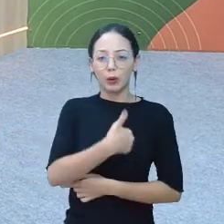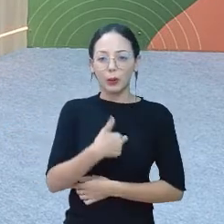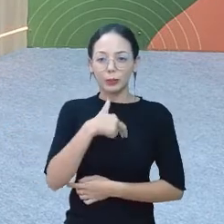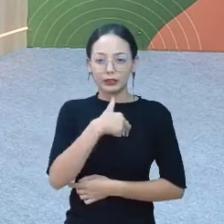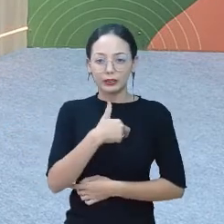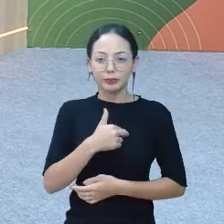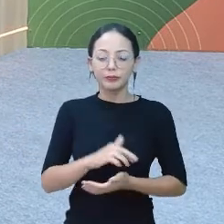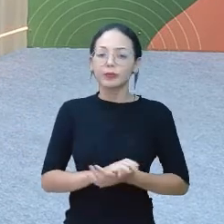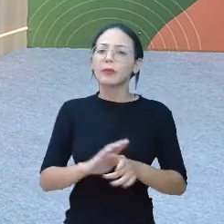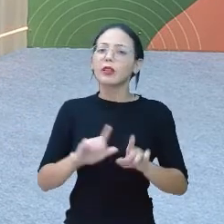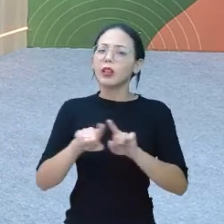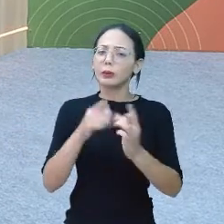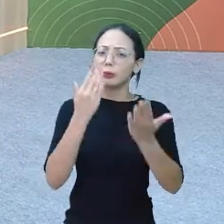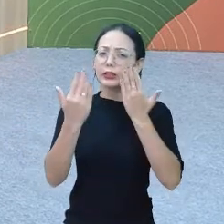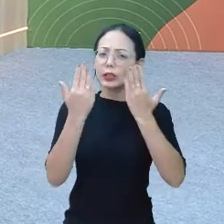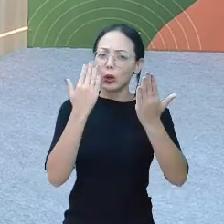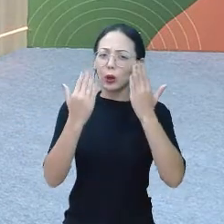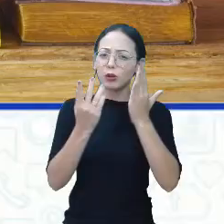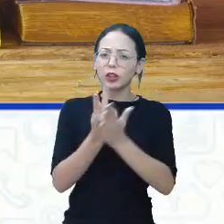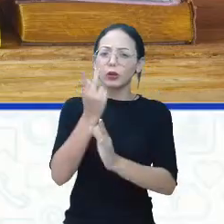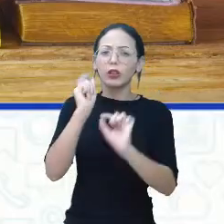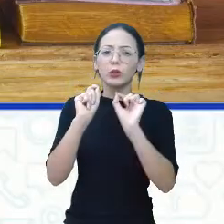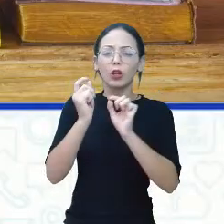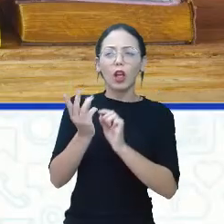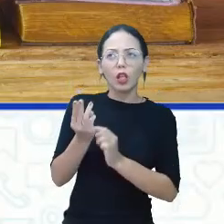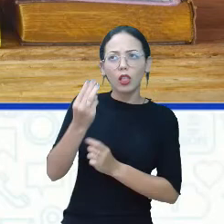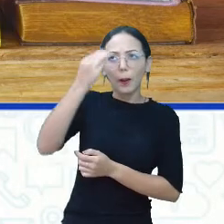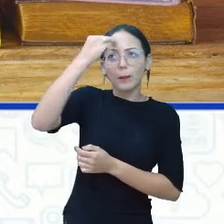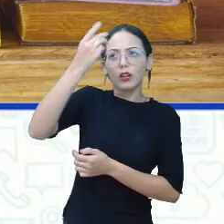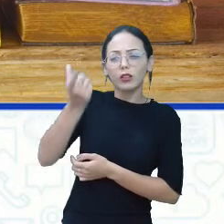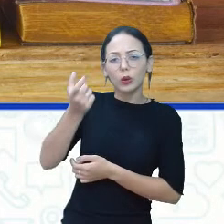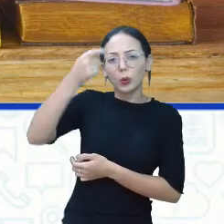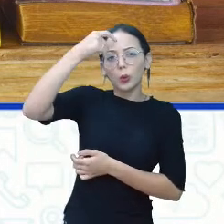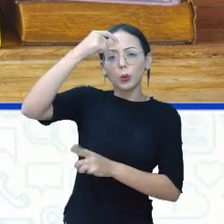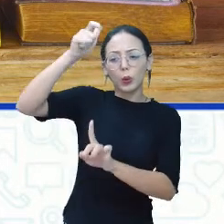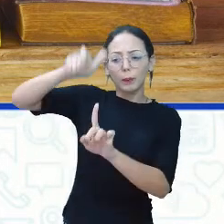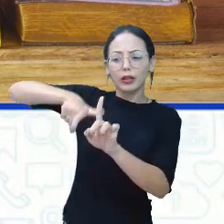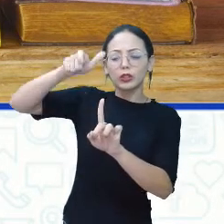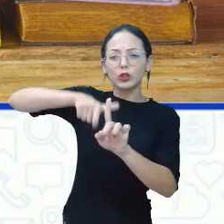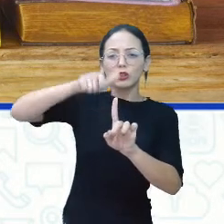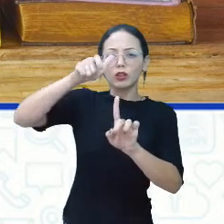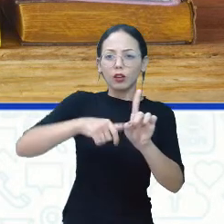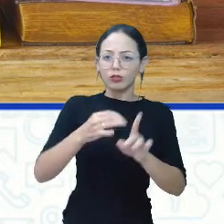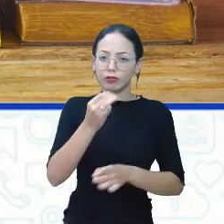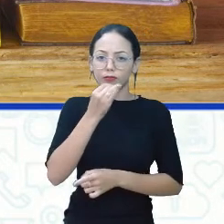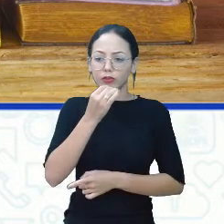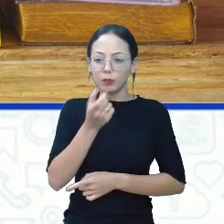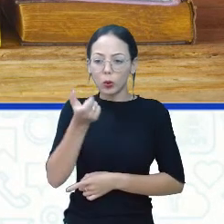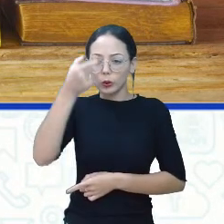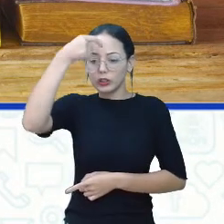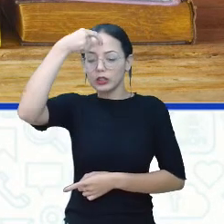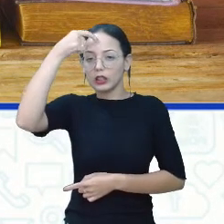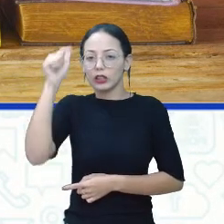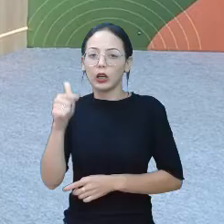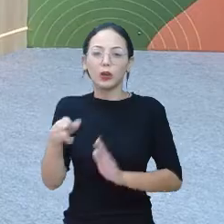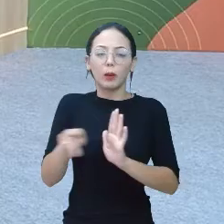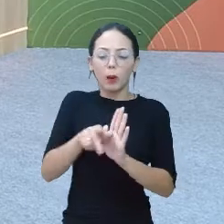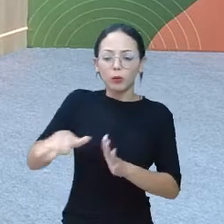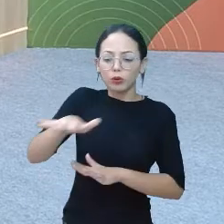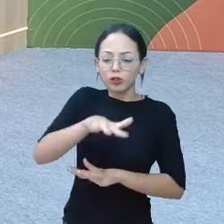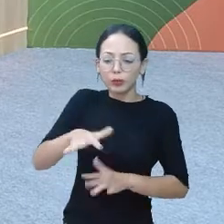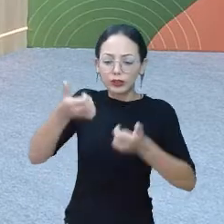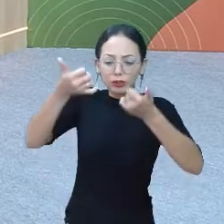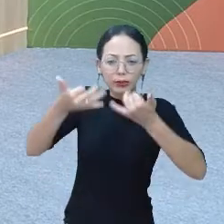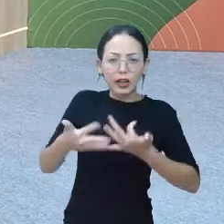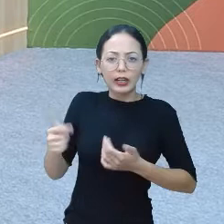a gente tem o psicológico, que acontece na mente da personagem, como um fluxo de consciência, tá certo? Não tem aí um espaço definido, também não